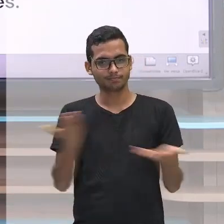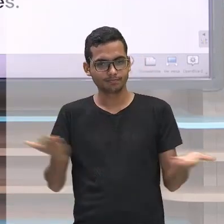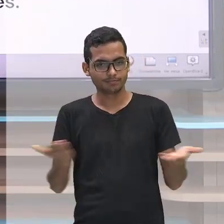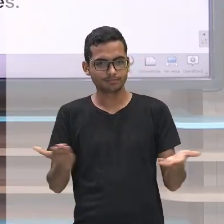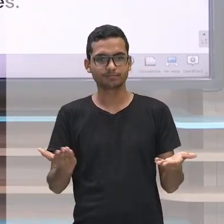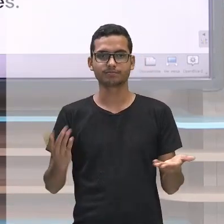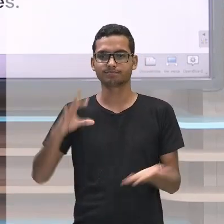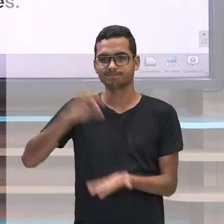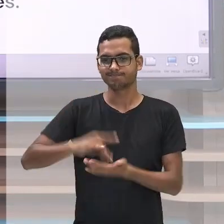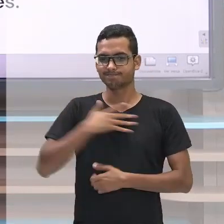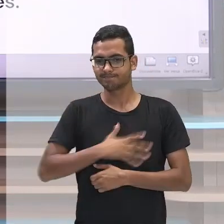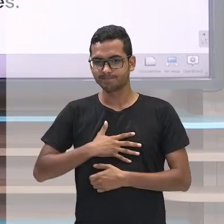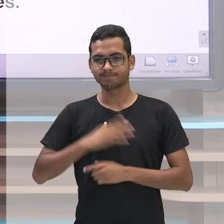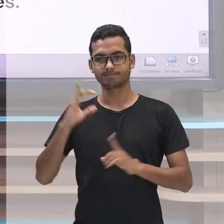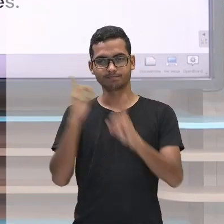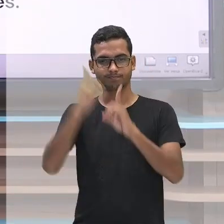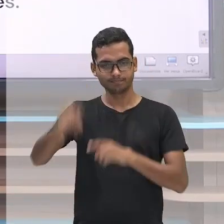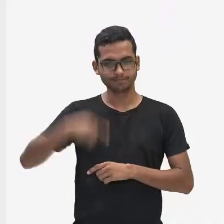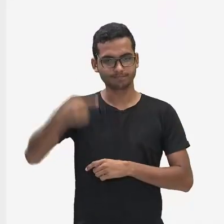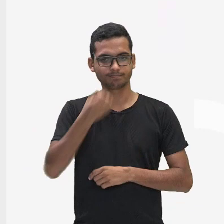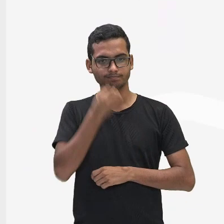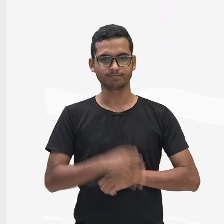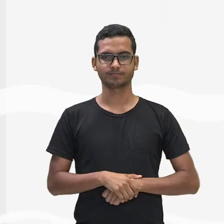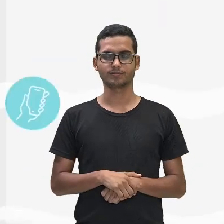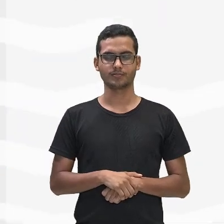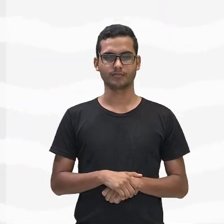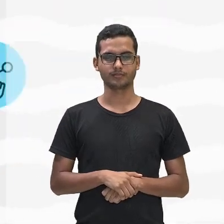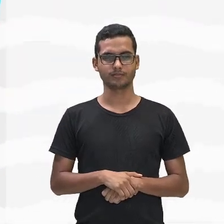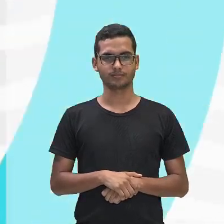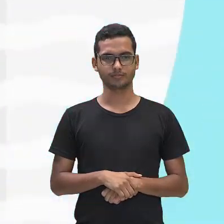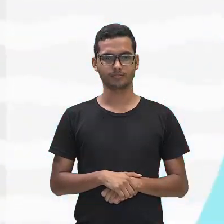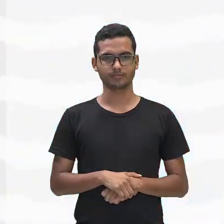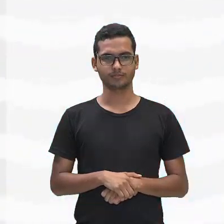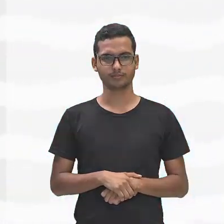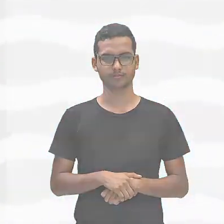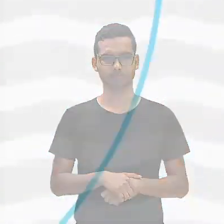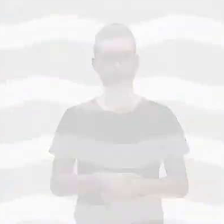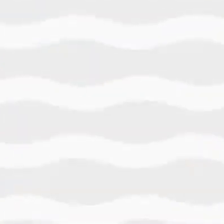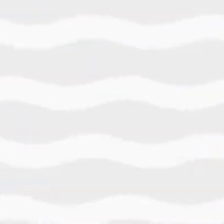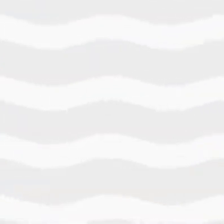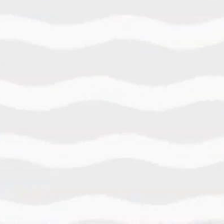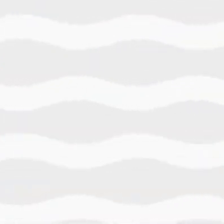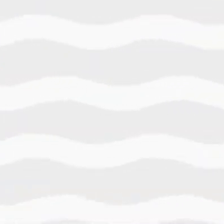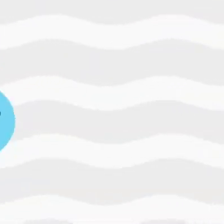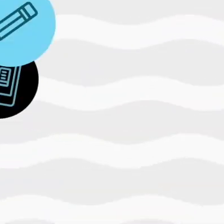espero que tenham gostado e até uma próxima.